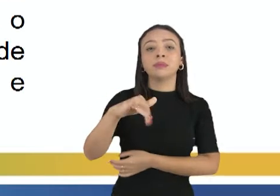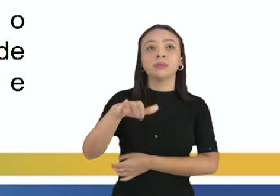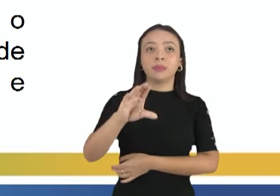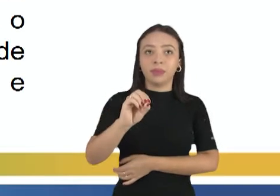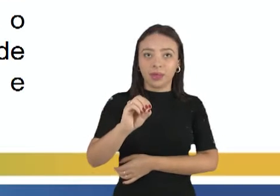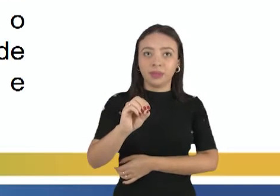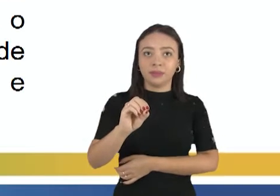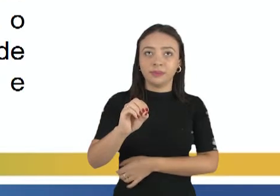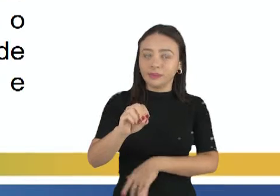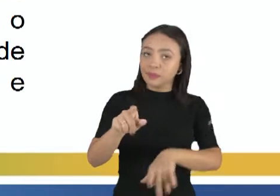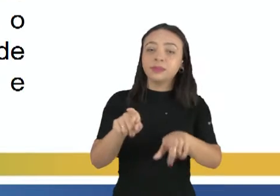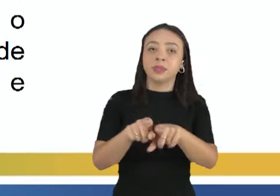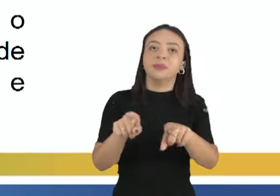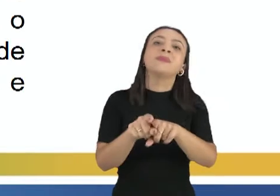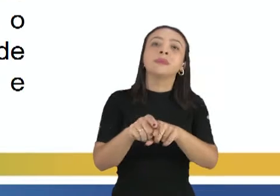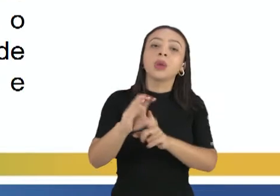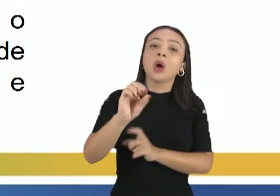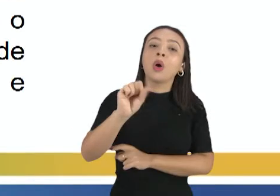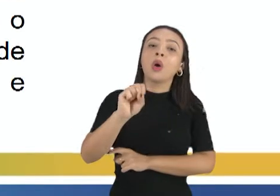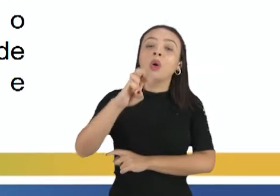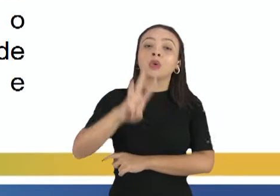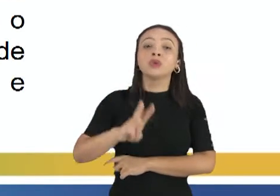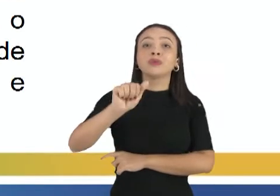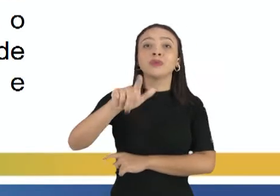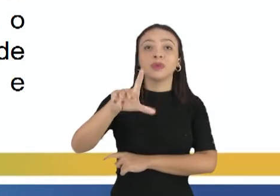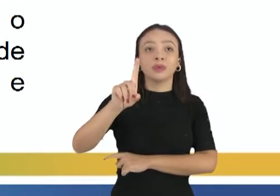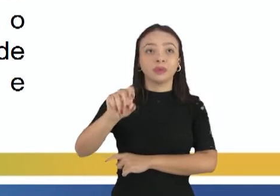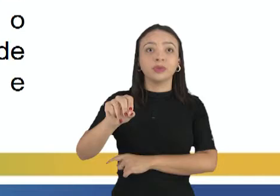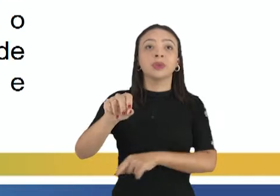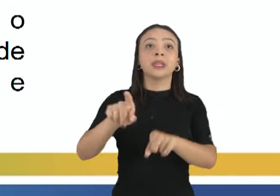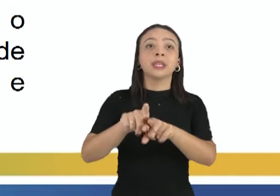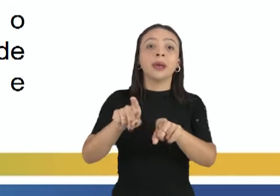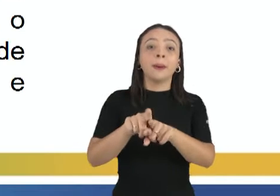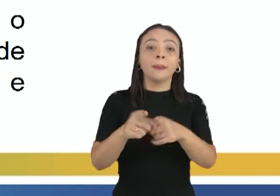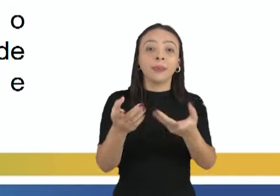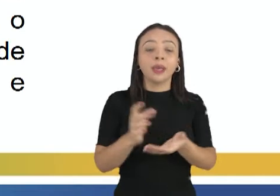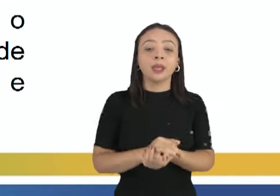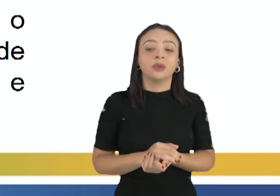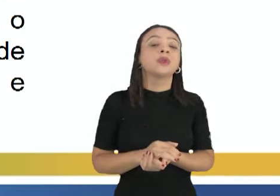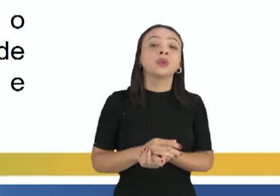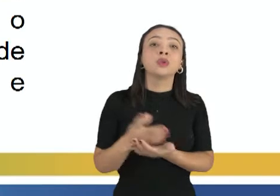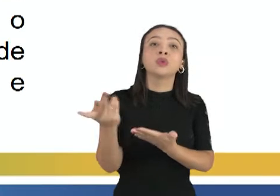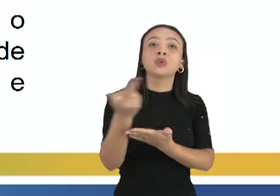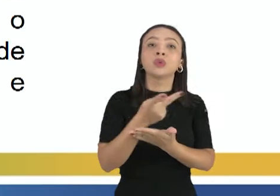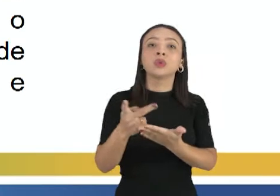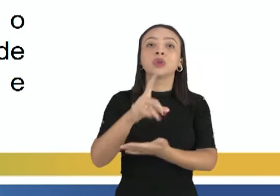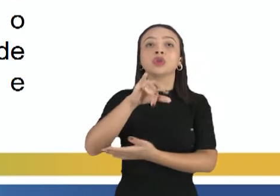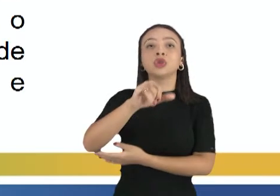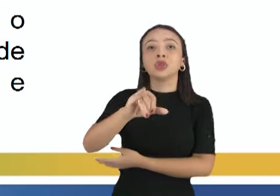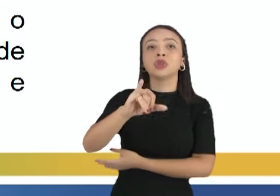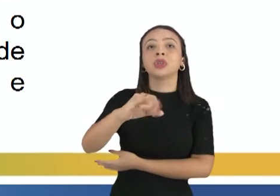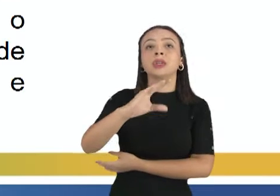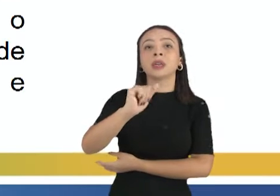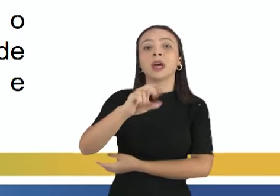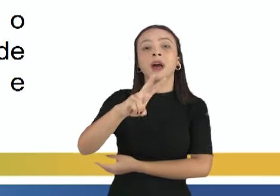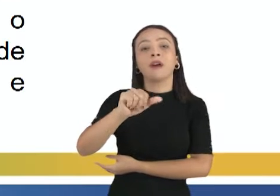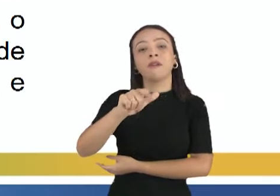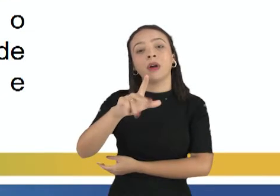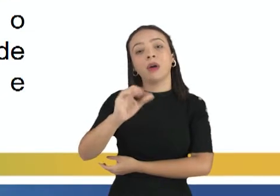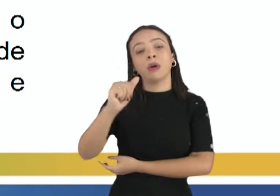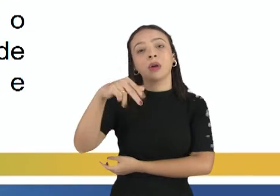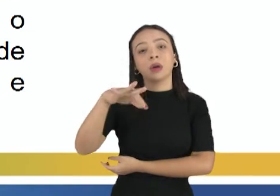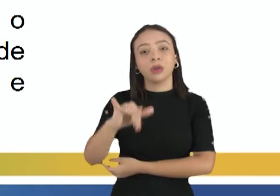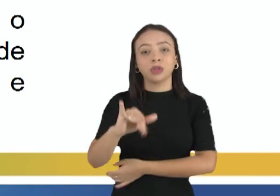Andrade, do lado do escritor Oswald de Andrade, do artista plástico de Cavalcante, articulou